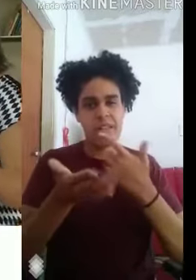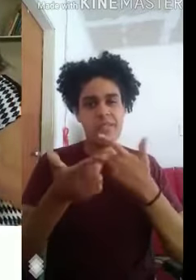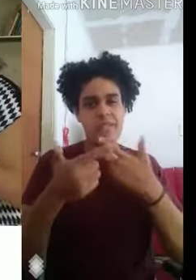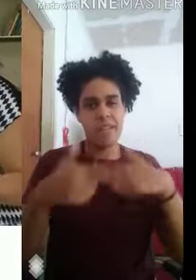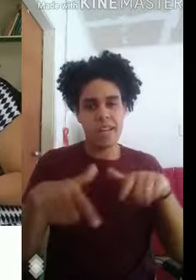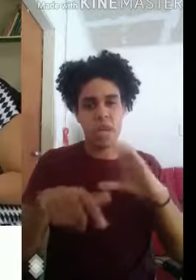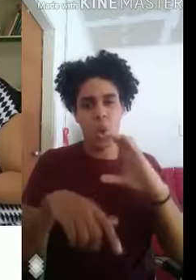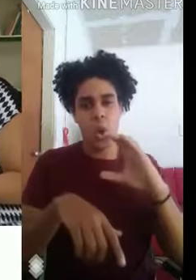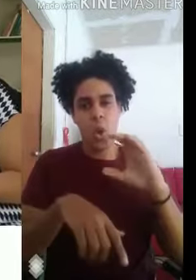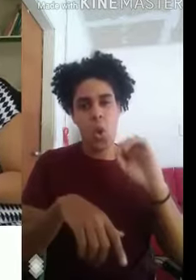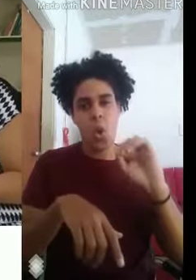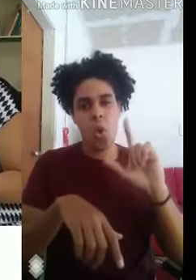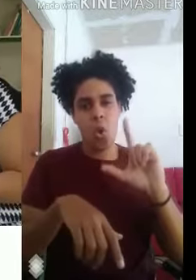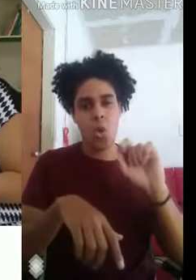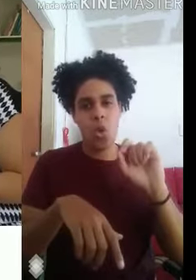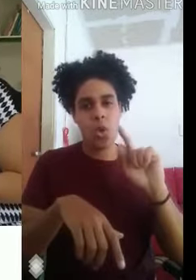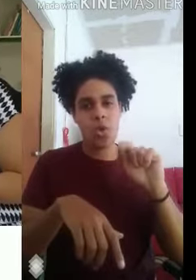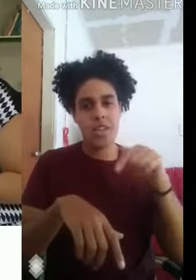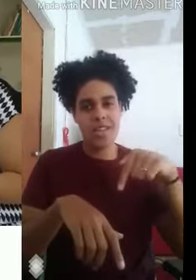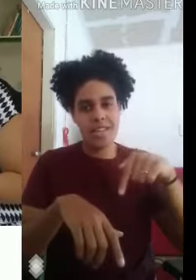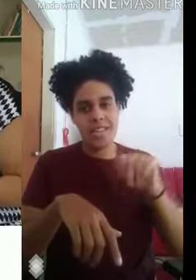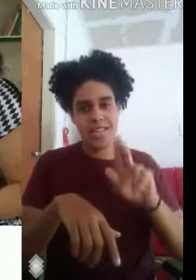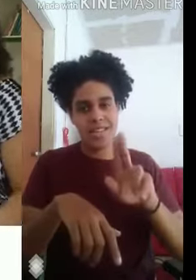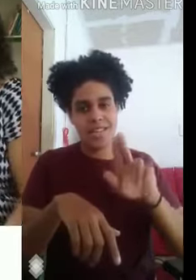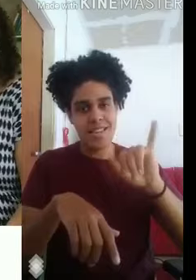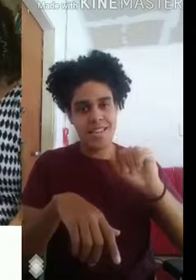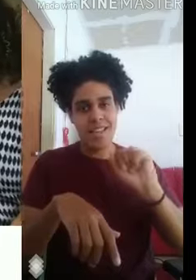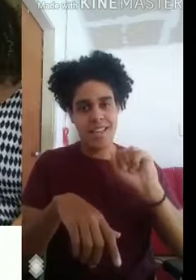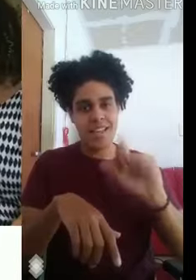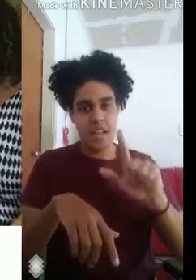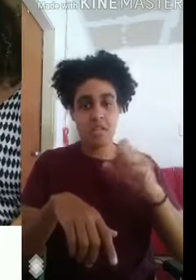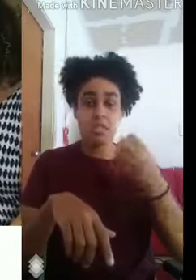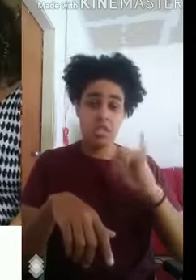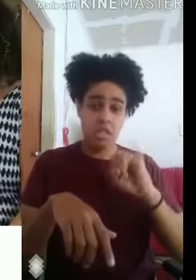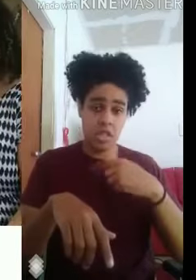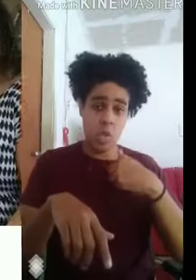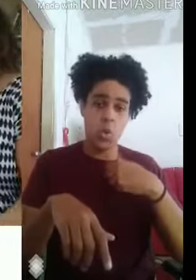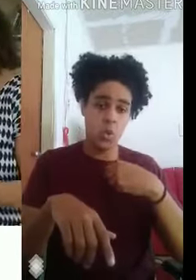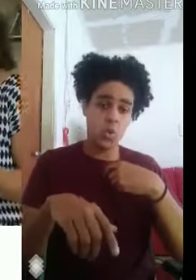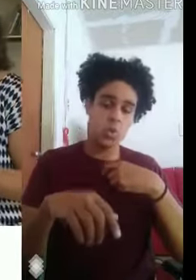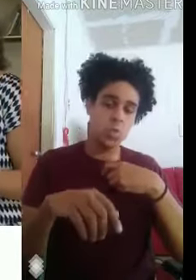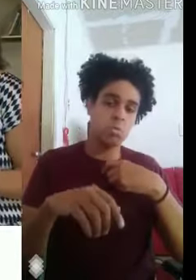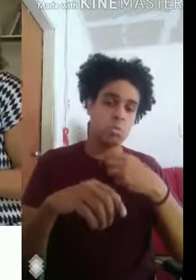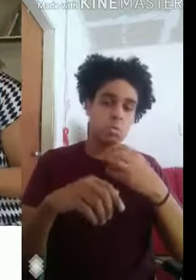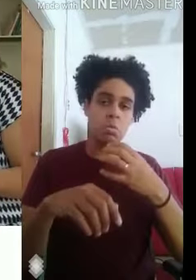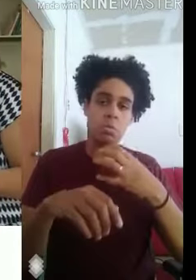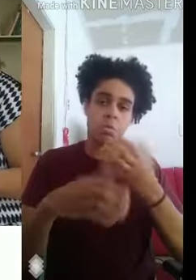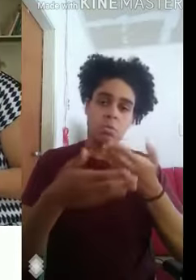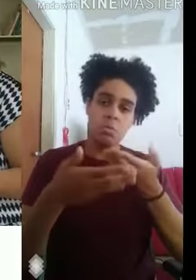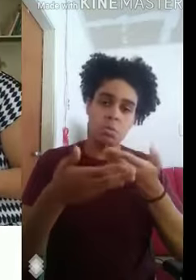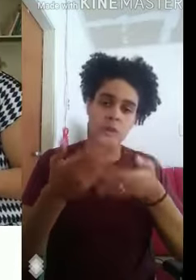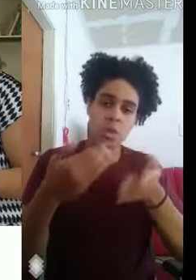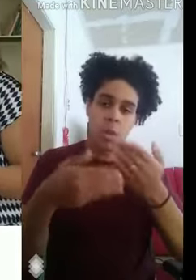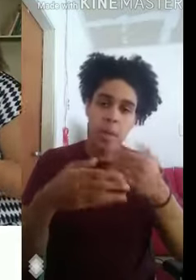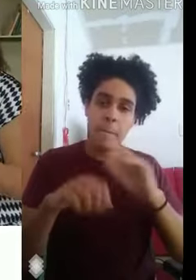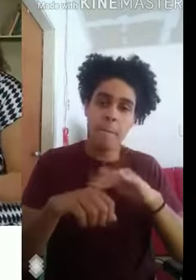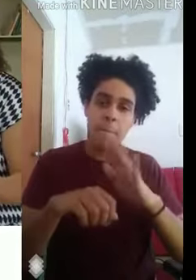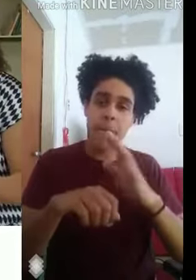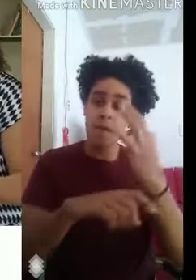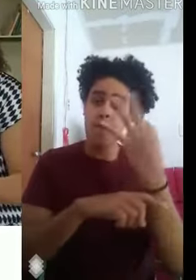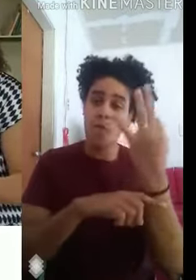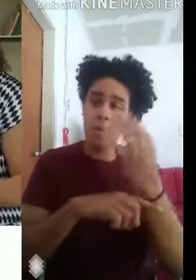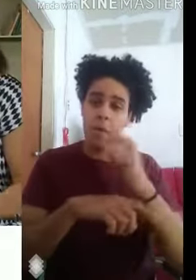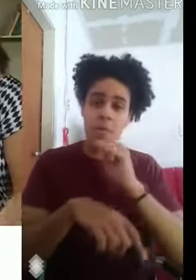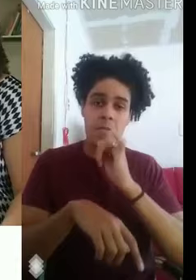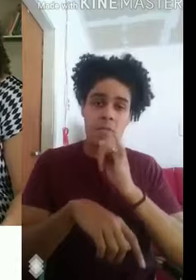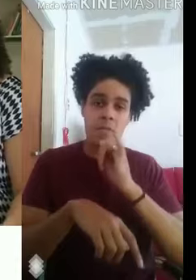informal, usando uma linguagem coloquial, por exemplo. Se eu estiver numa situação mais formal de comunicação, como no